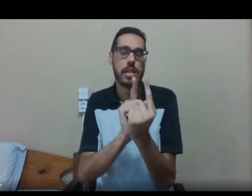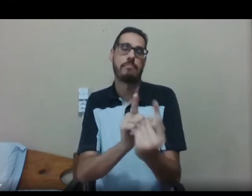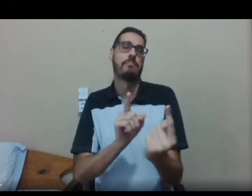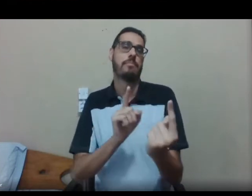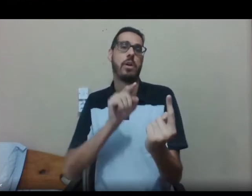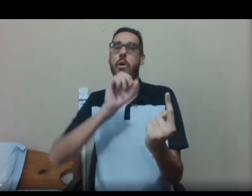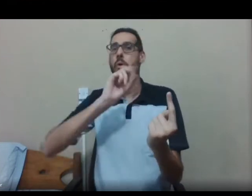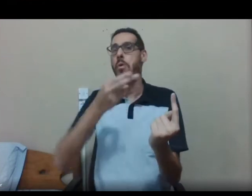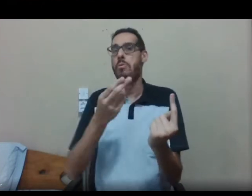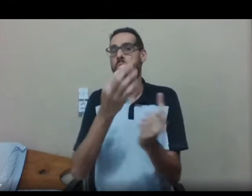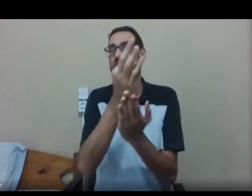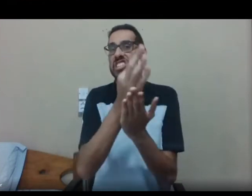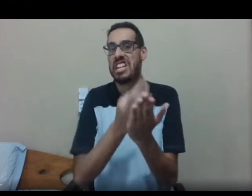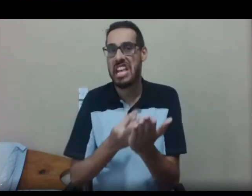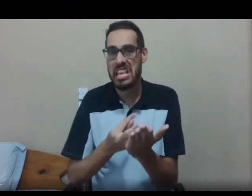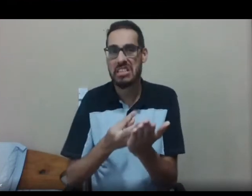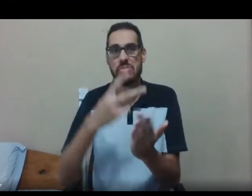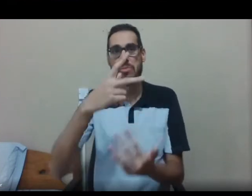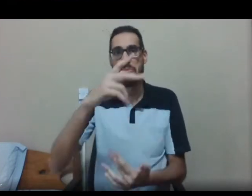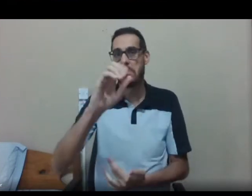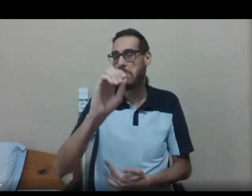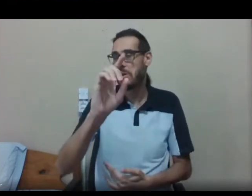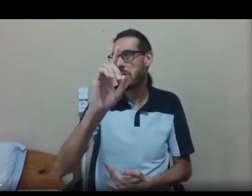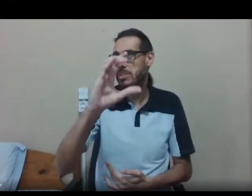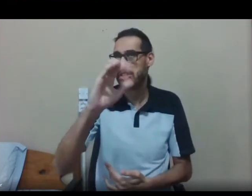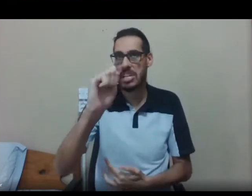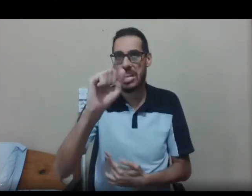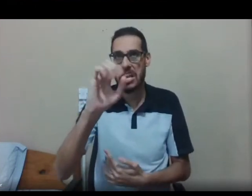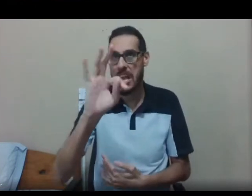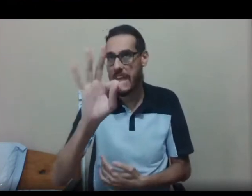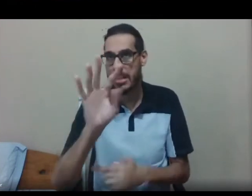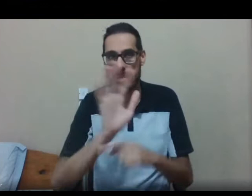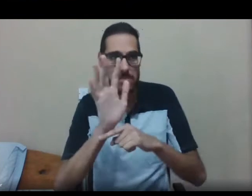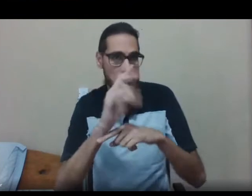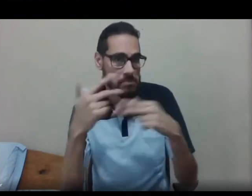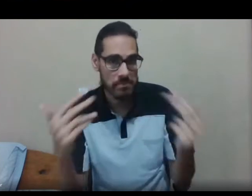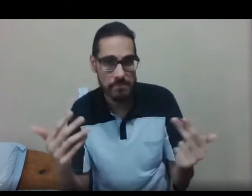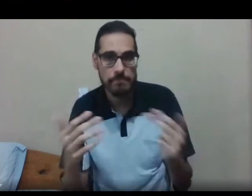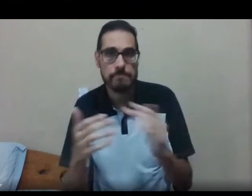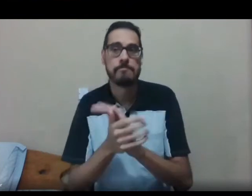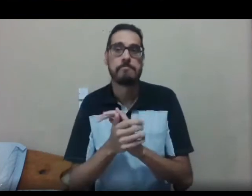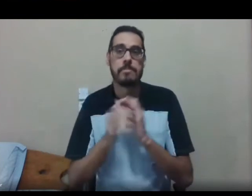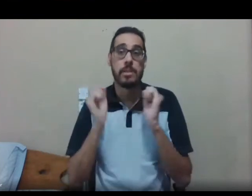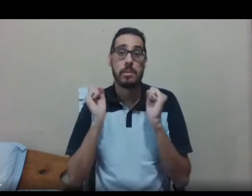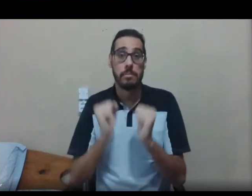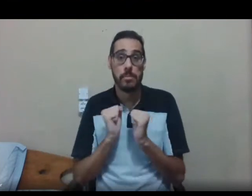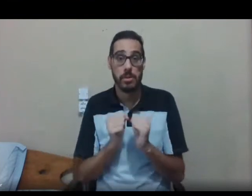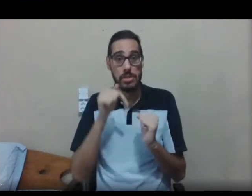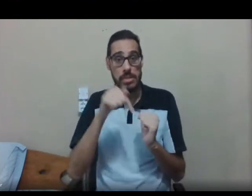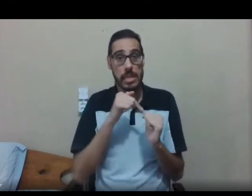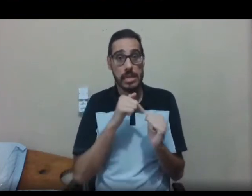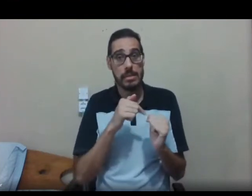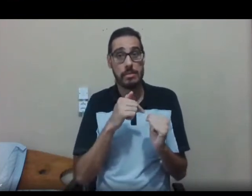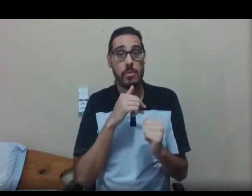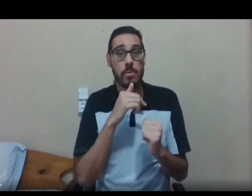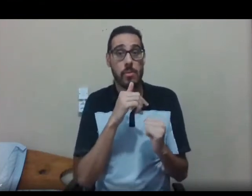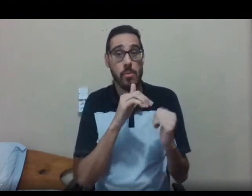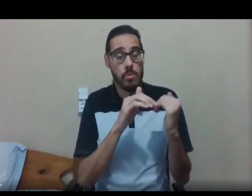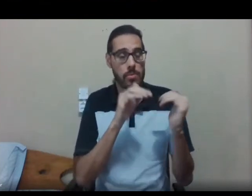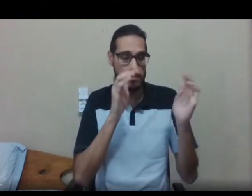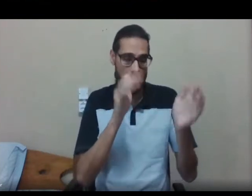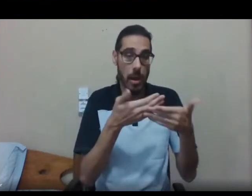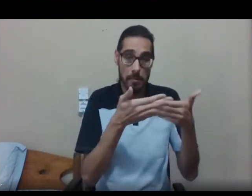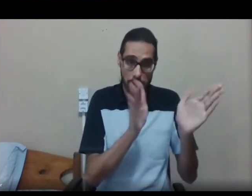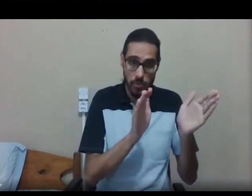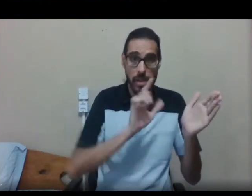e os estudantes também, que é extremamente importante, considerando que por detrás, assim, de uma máquina, né, que a gente está vendo